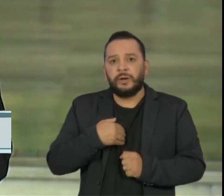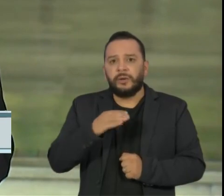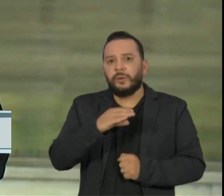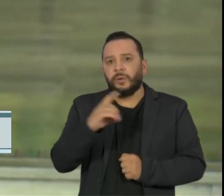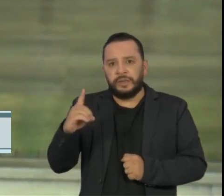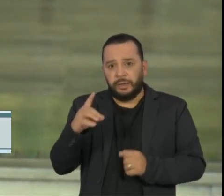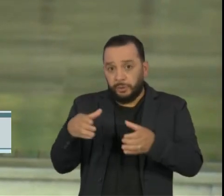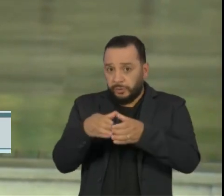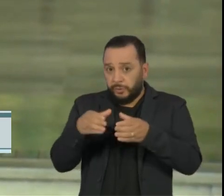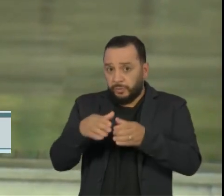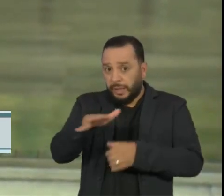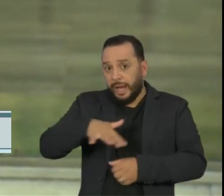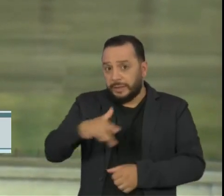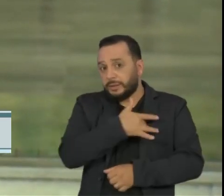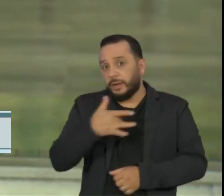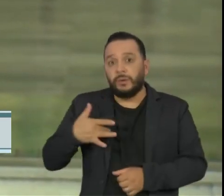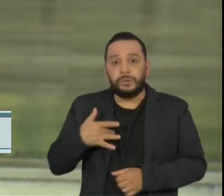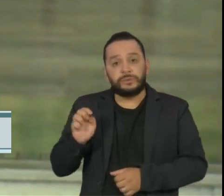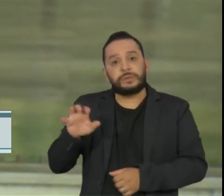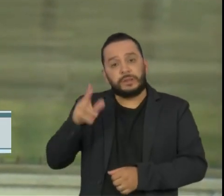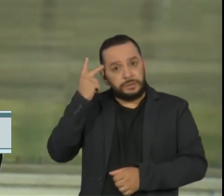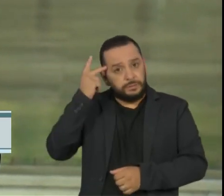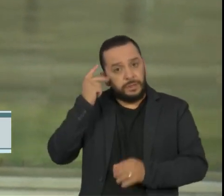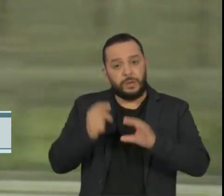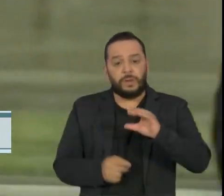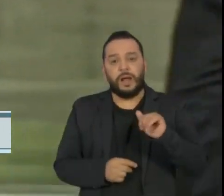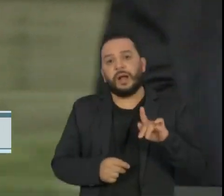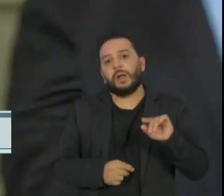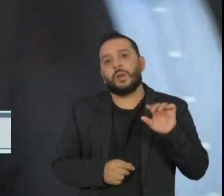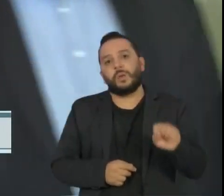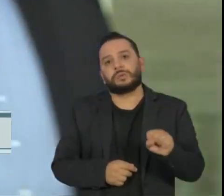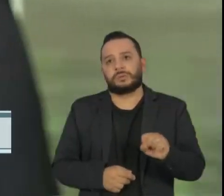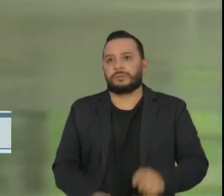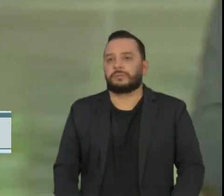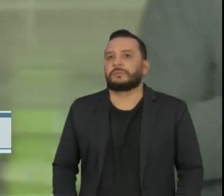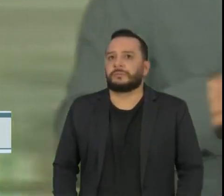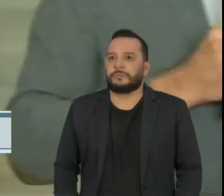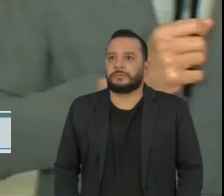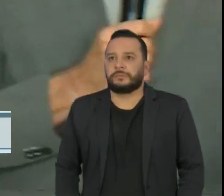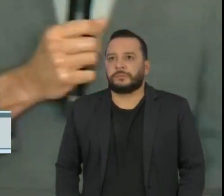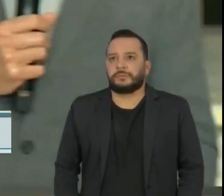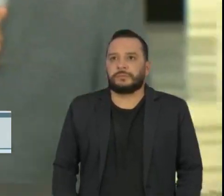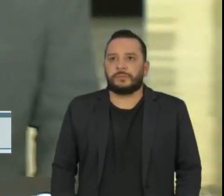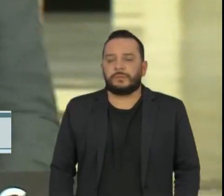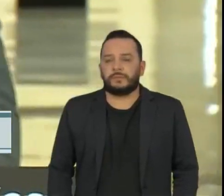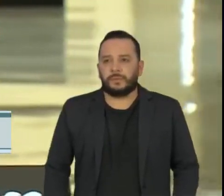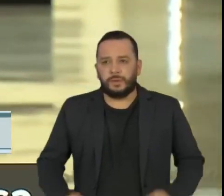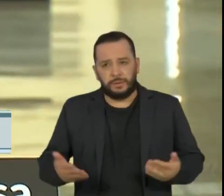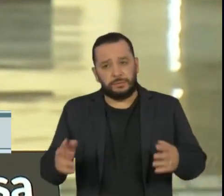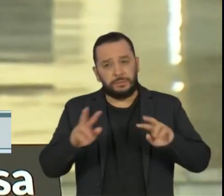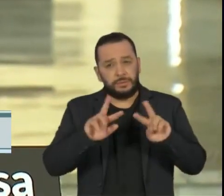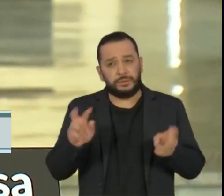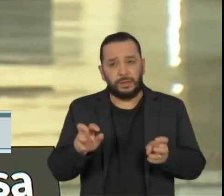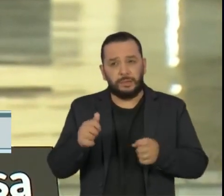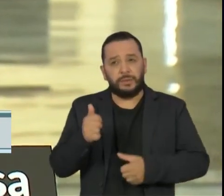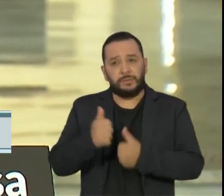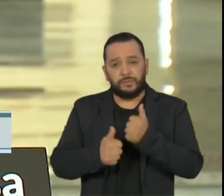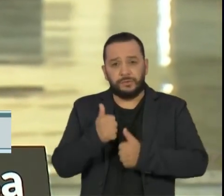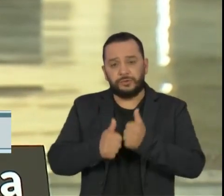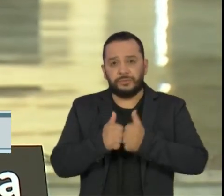Comitê de Saúde do Estado de São Paulo, Dr. Carlos Carvalho. Bom, o tema futebol